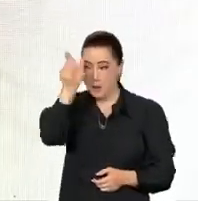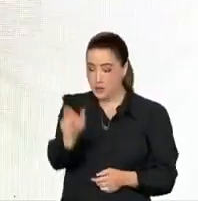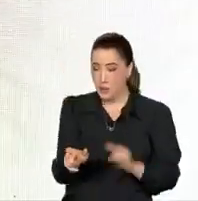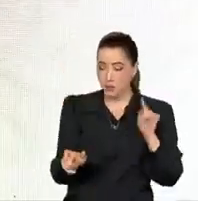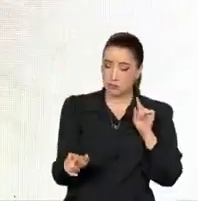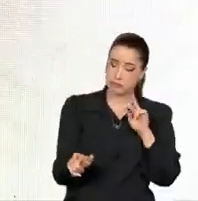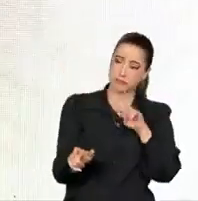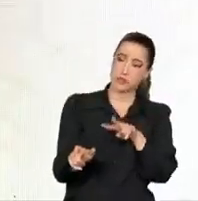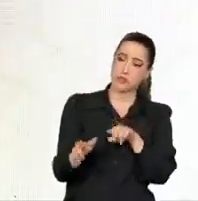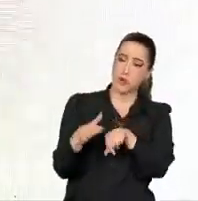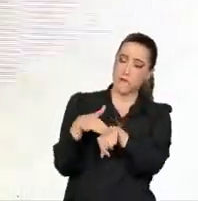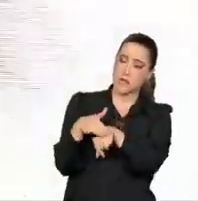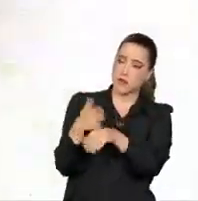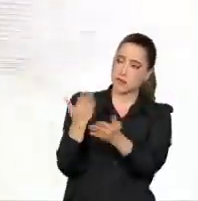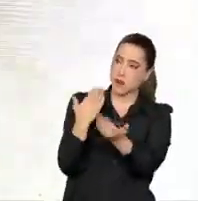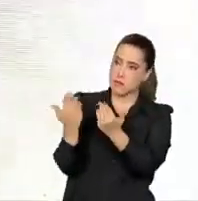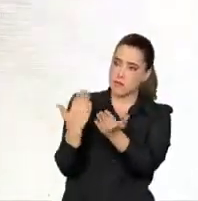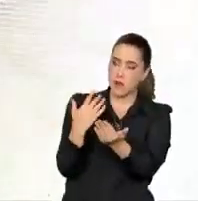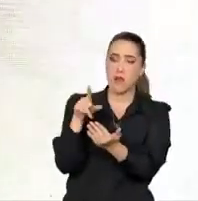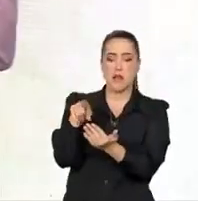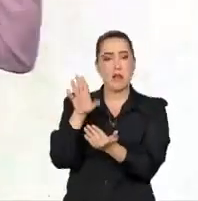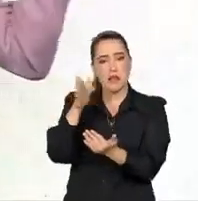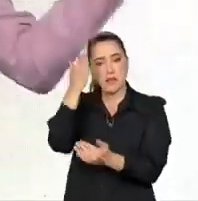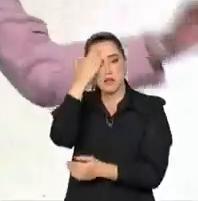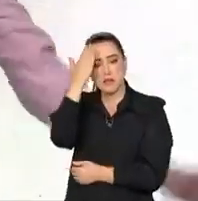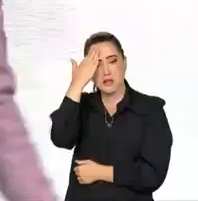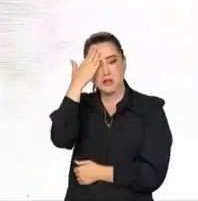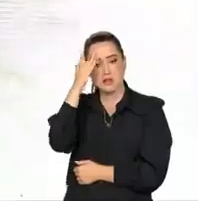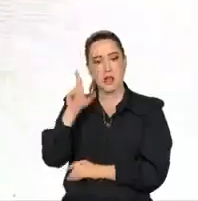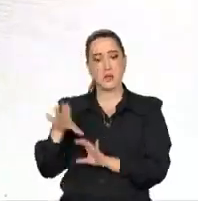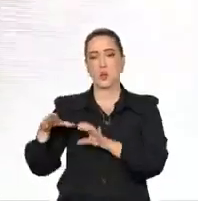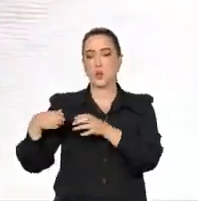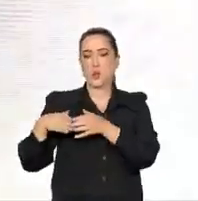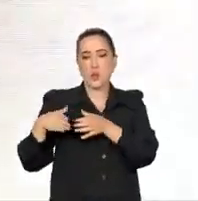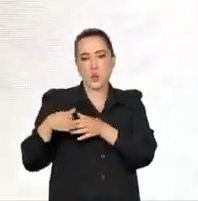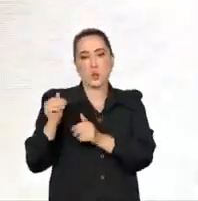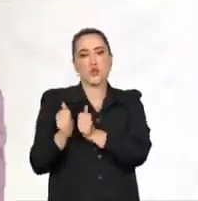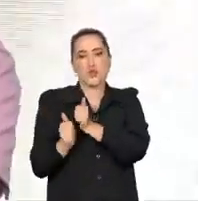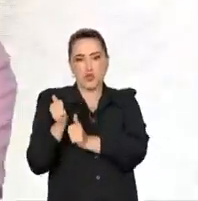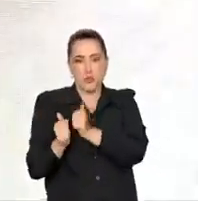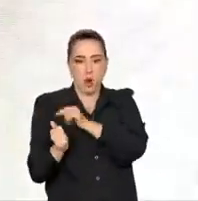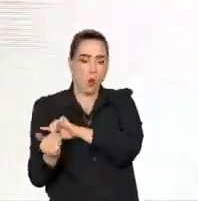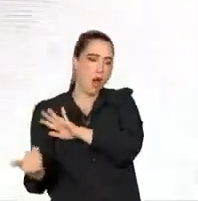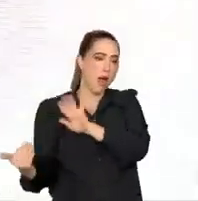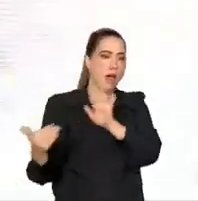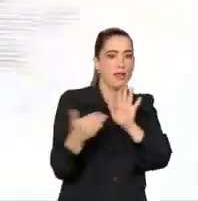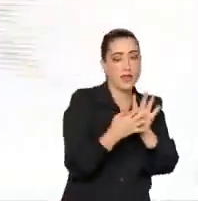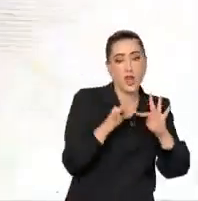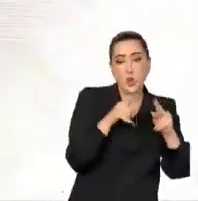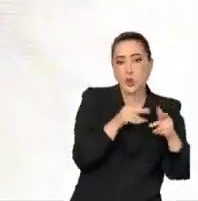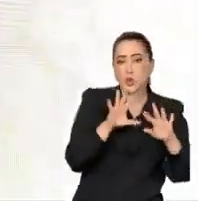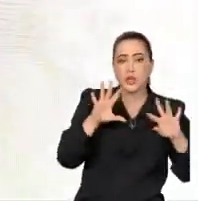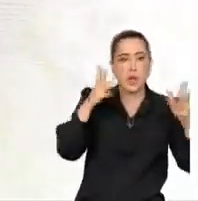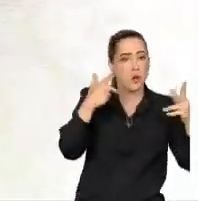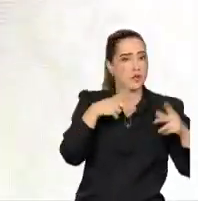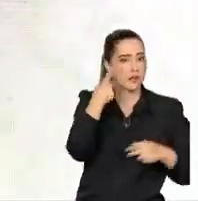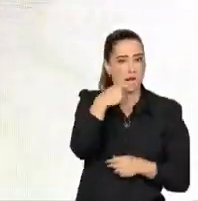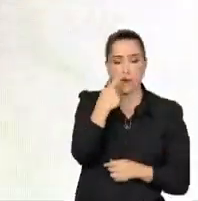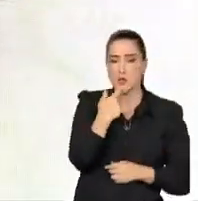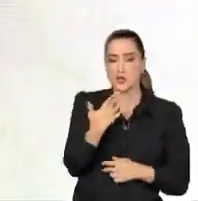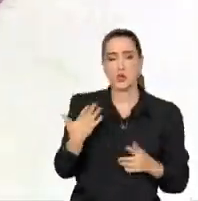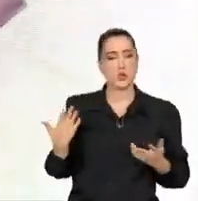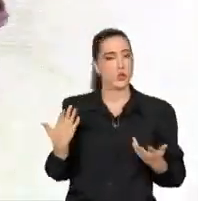você parar para conversar, ele sabe, desde a escalação do Fluminense, que ele é tricolor, até tudo que está acontecendo na